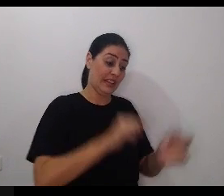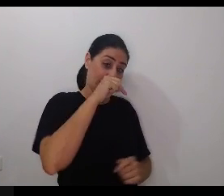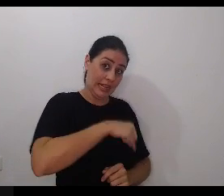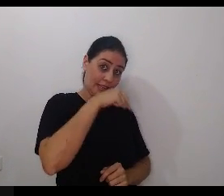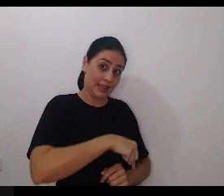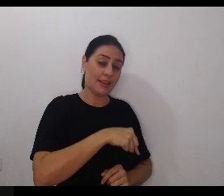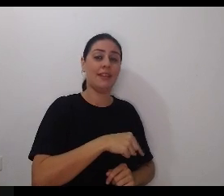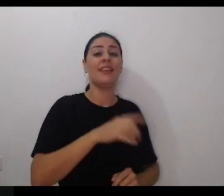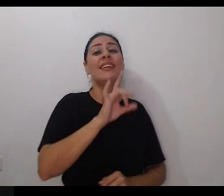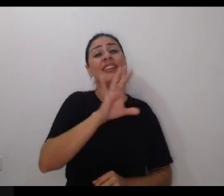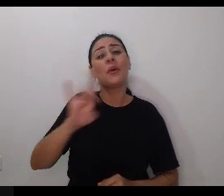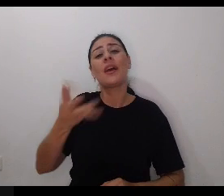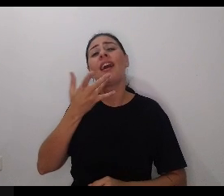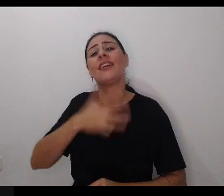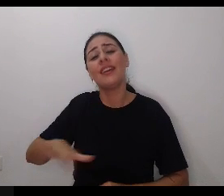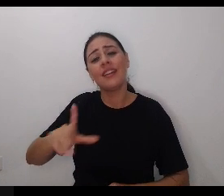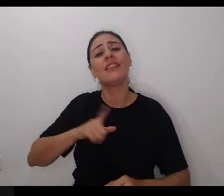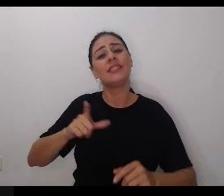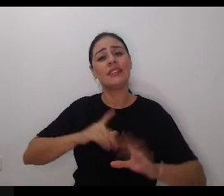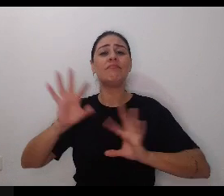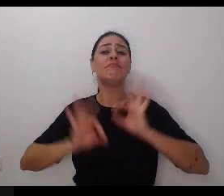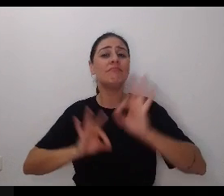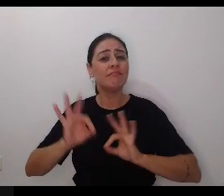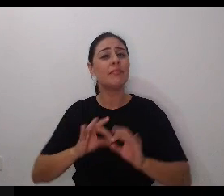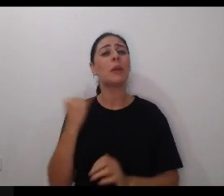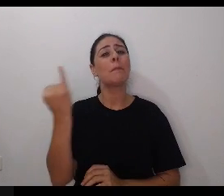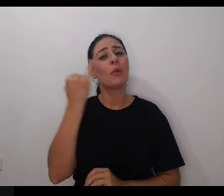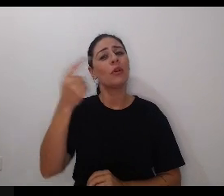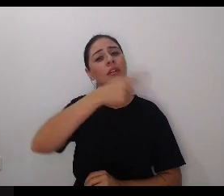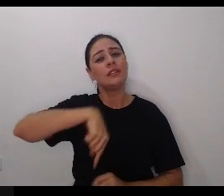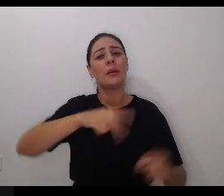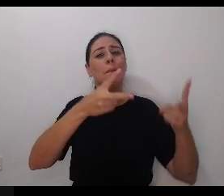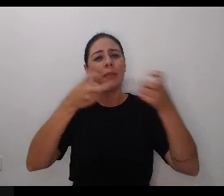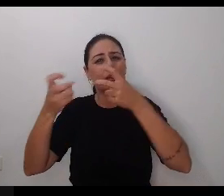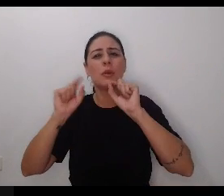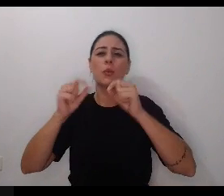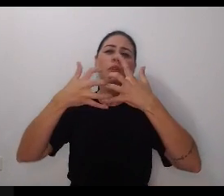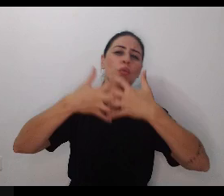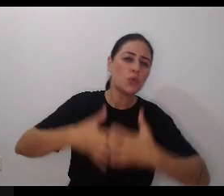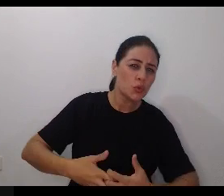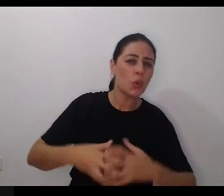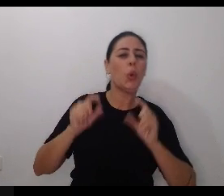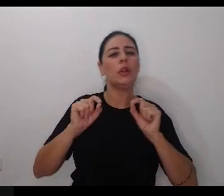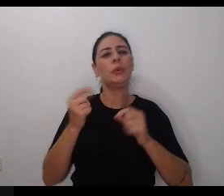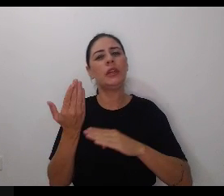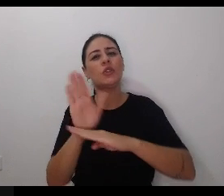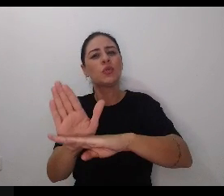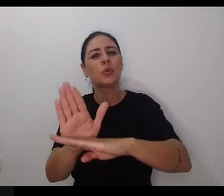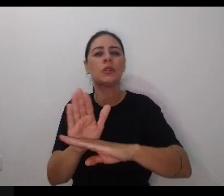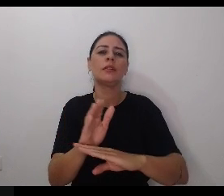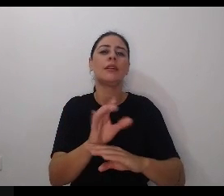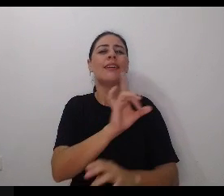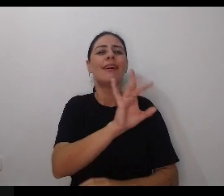a brincadeira acontece nesse canto e a atividade da escola nesse. Então, cada criança se organiza de uma forma e é importante a